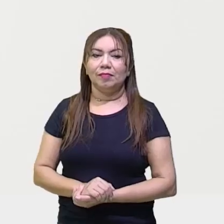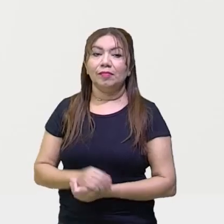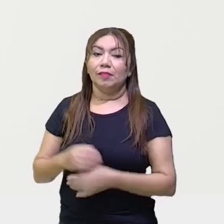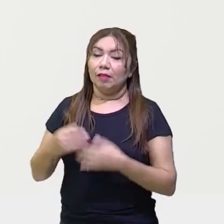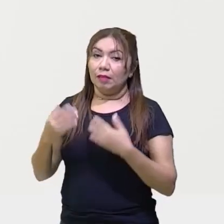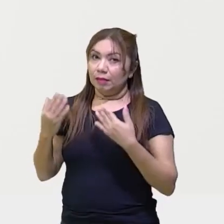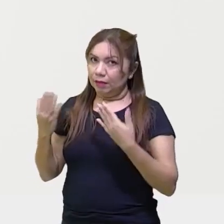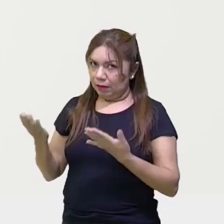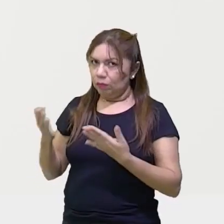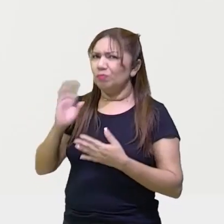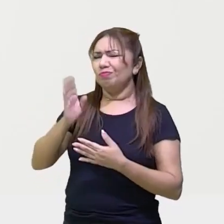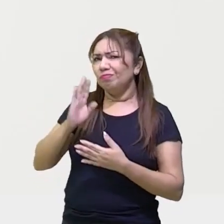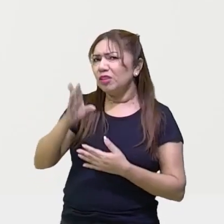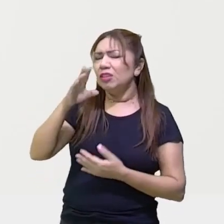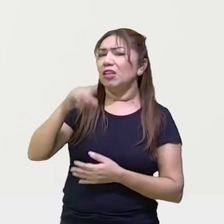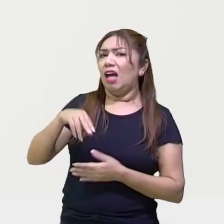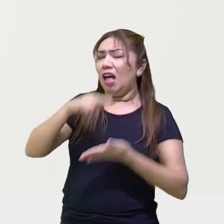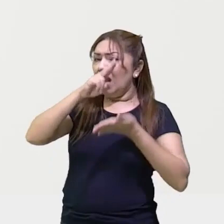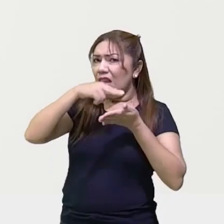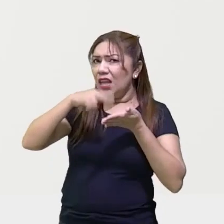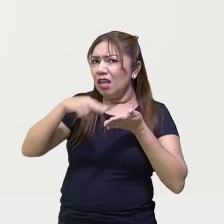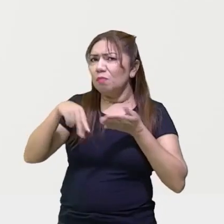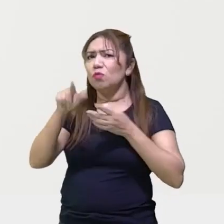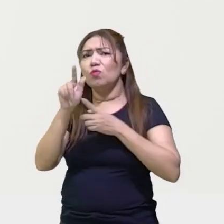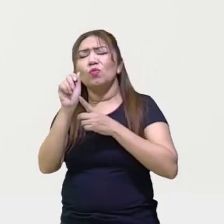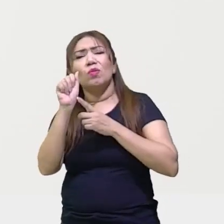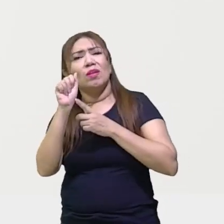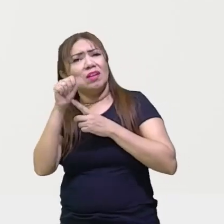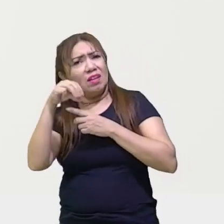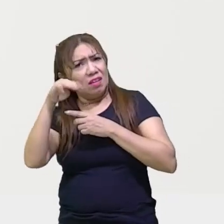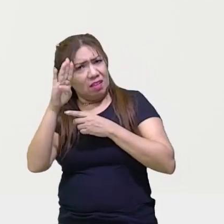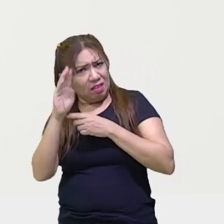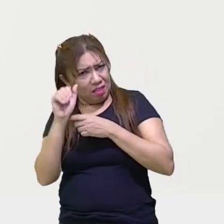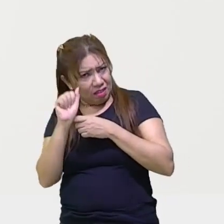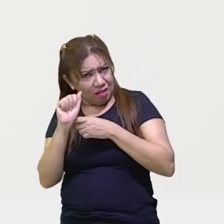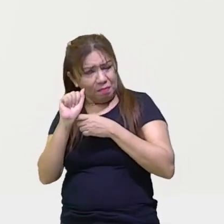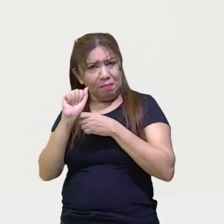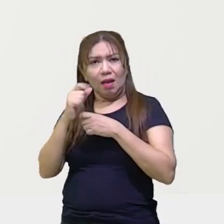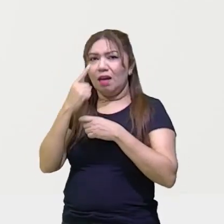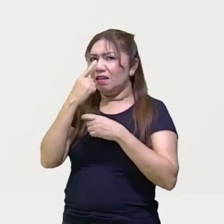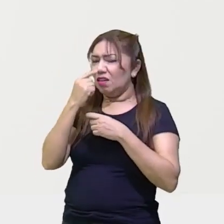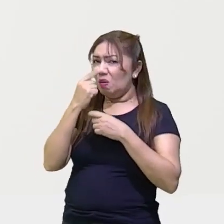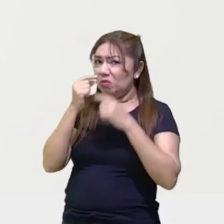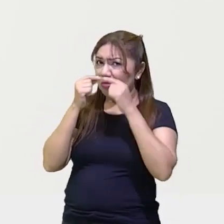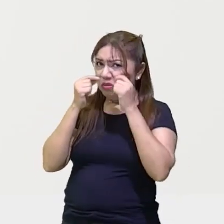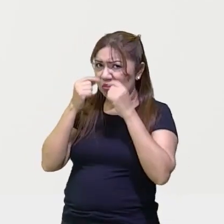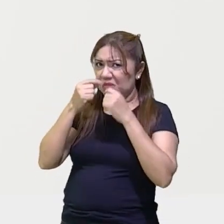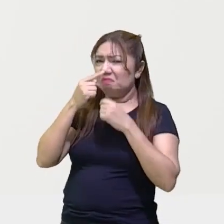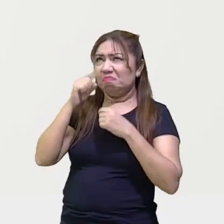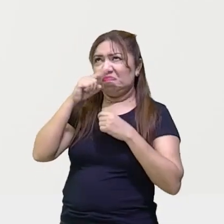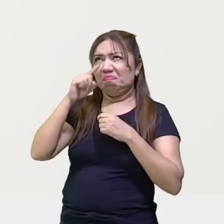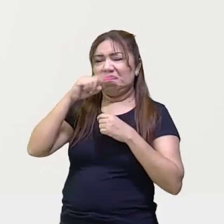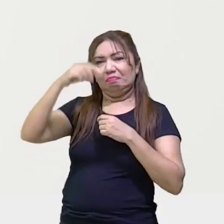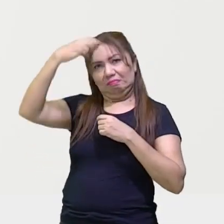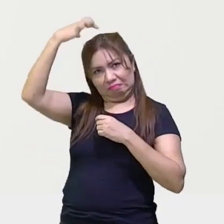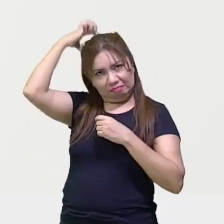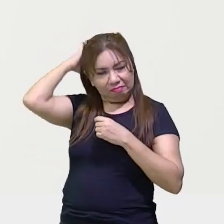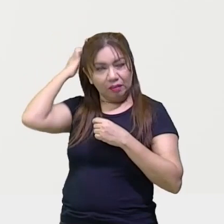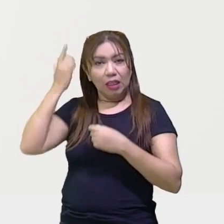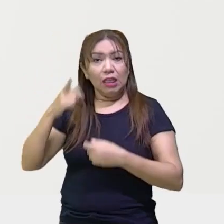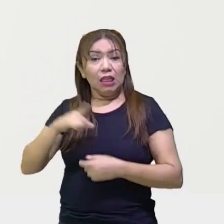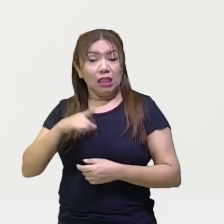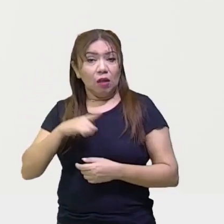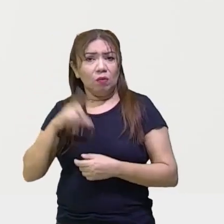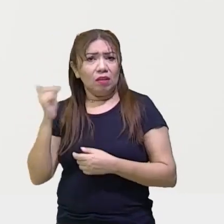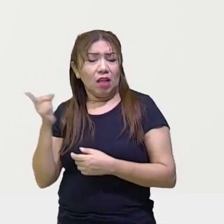A gente acabou de ler e viu um pouco sobre a vida do gambá. Retomaremos o texto agora e eu gostaria que vocês percebessem que